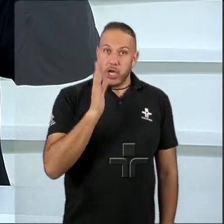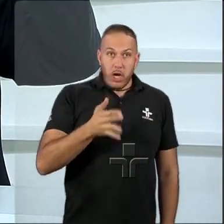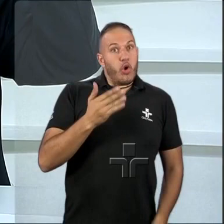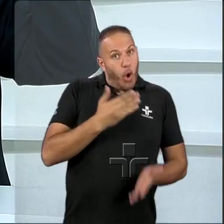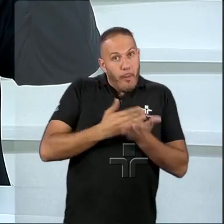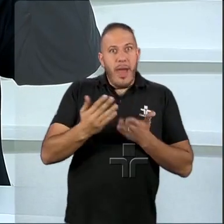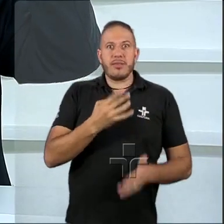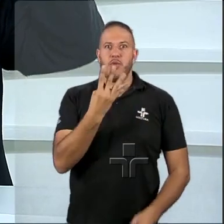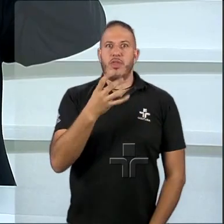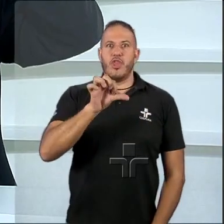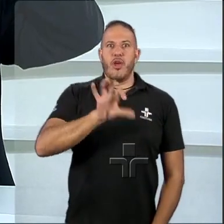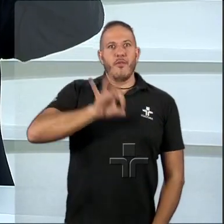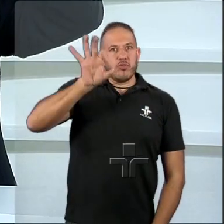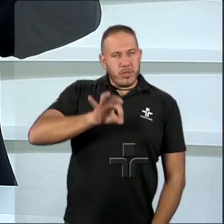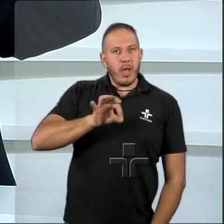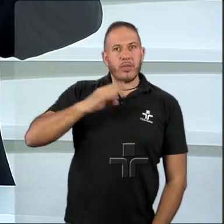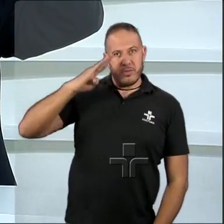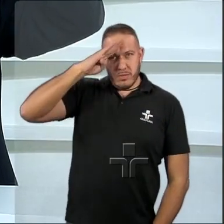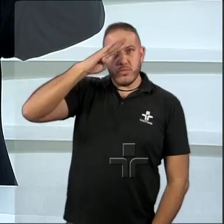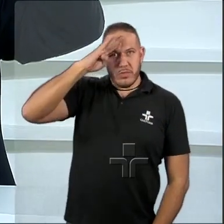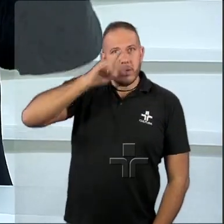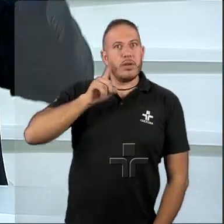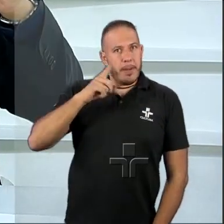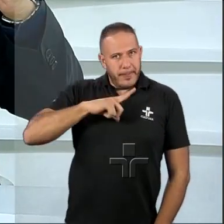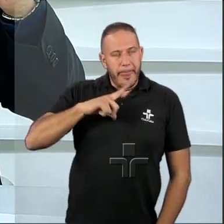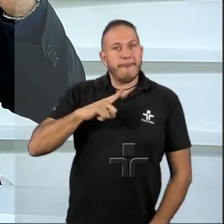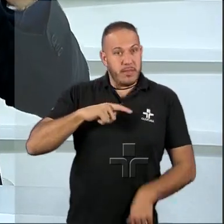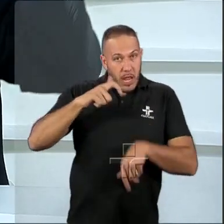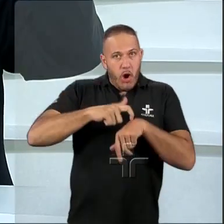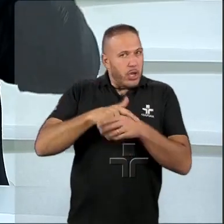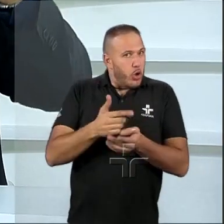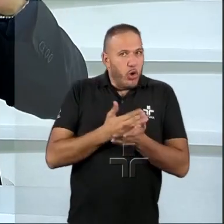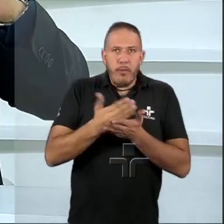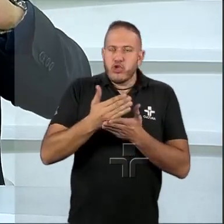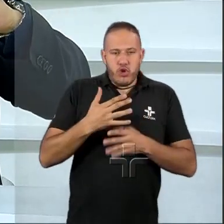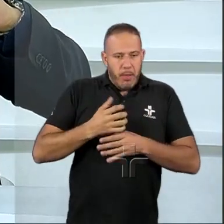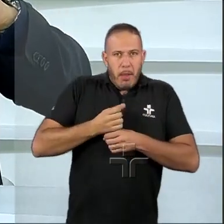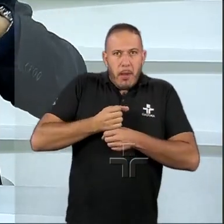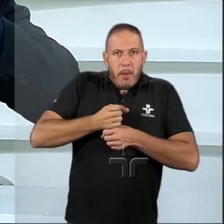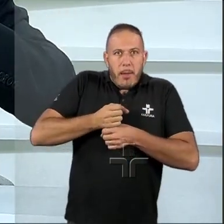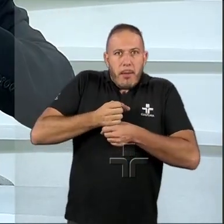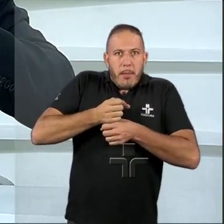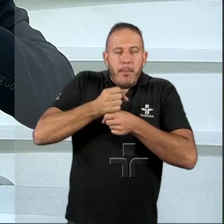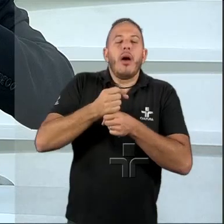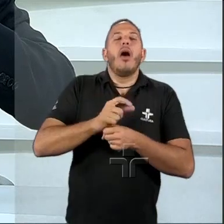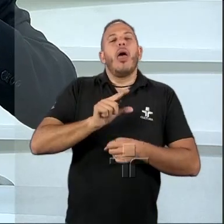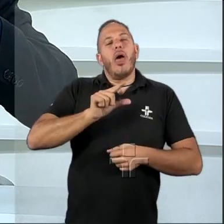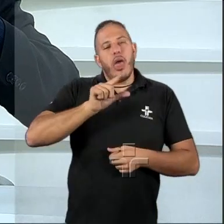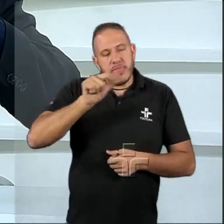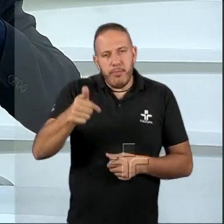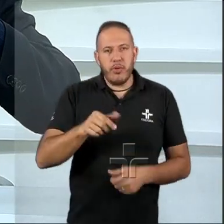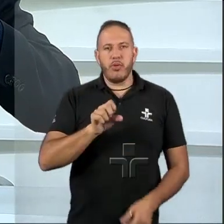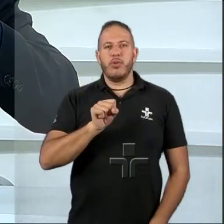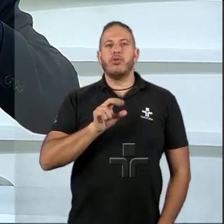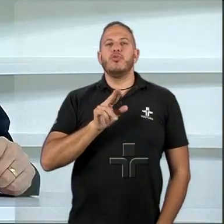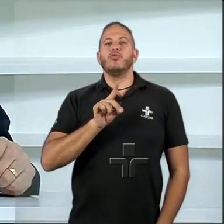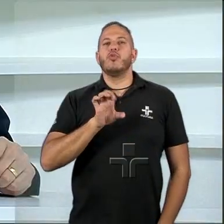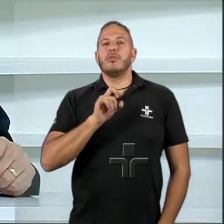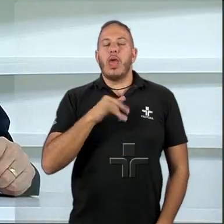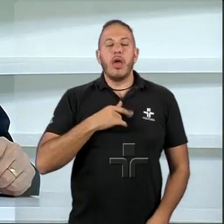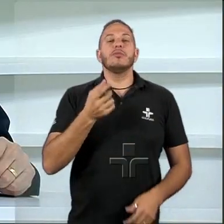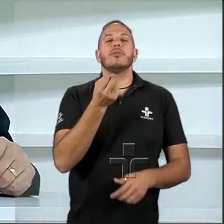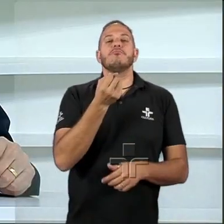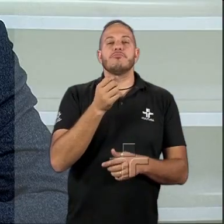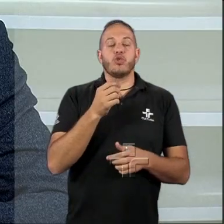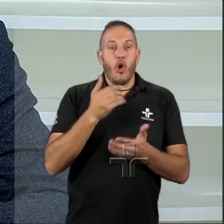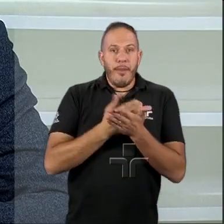com 49%. Né, no que a apuração se principia. E depois, no que o Sudeste vai entrando, essa diferença